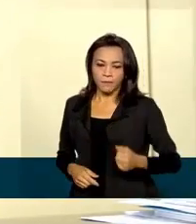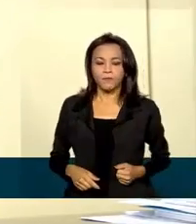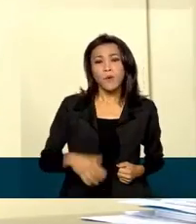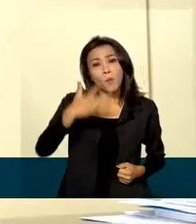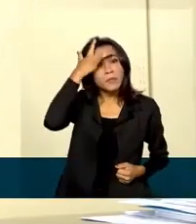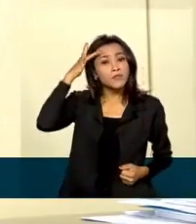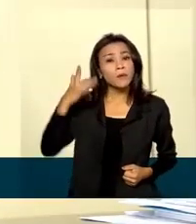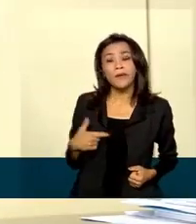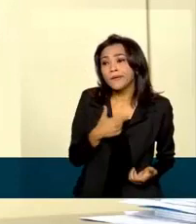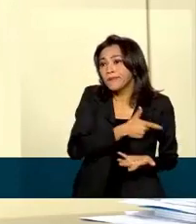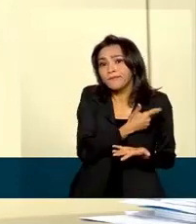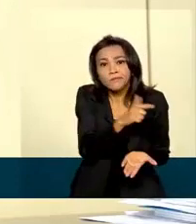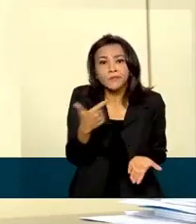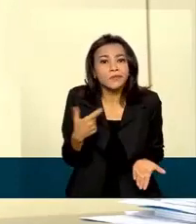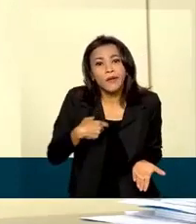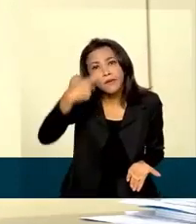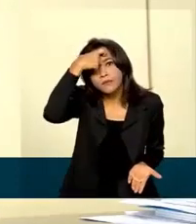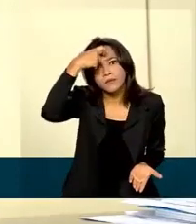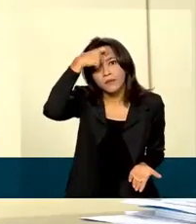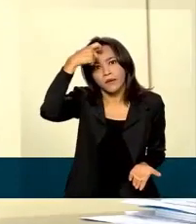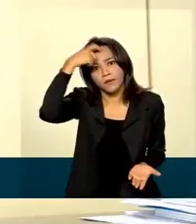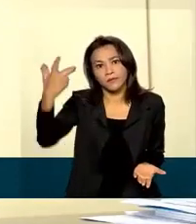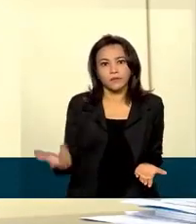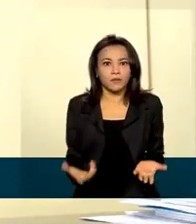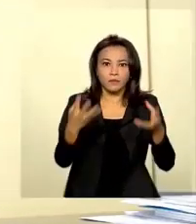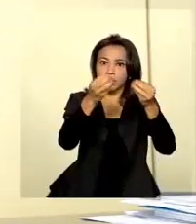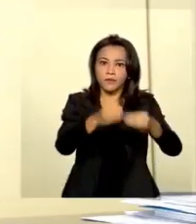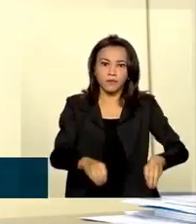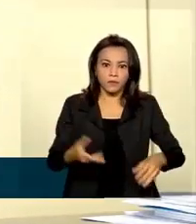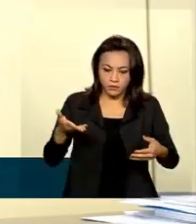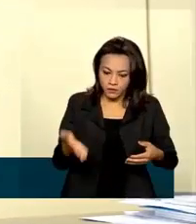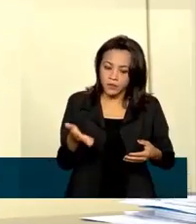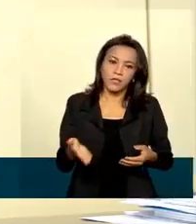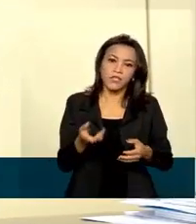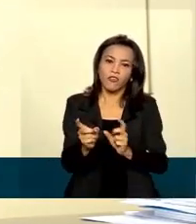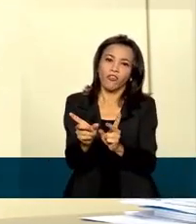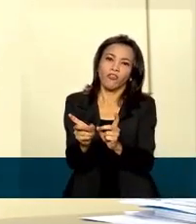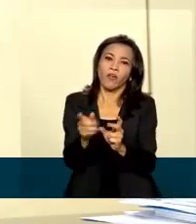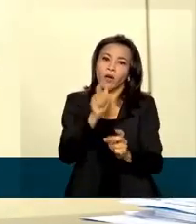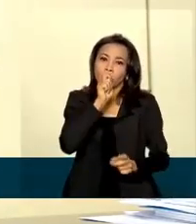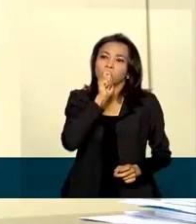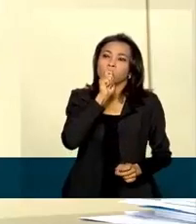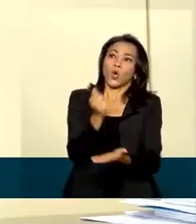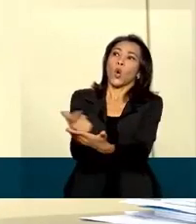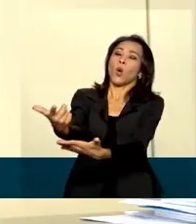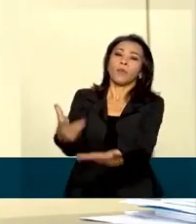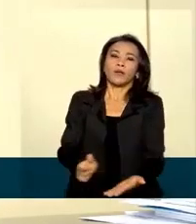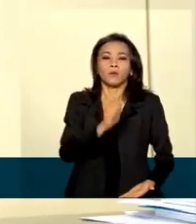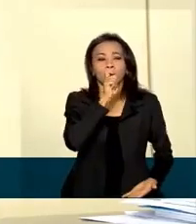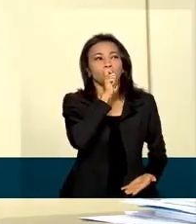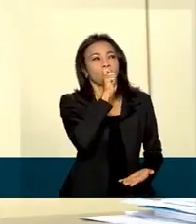vezes não têm ciência da nocividade e da ilegalidade do Comércio deste produto acaba consumindo e